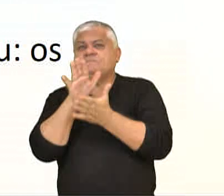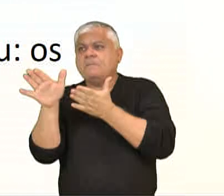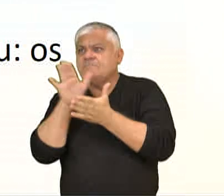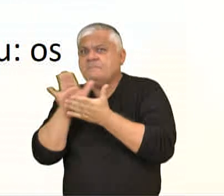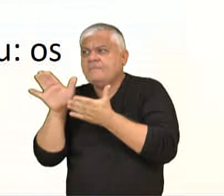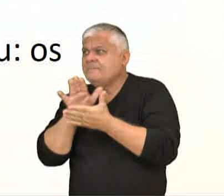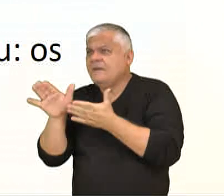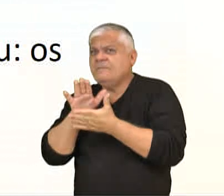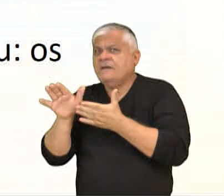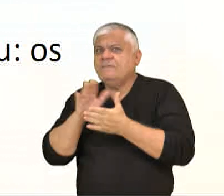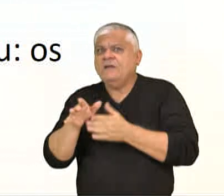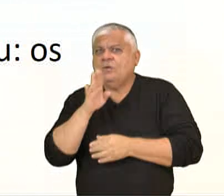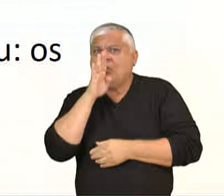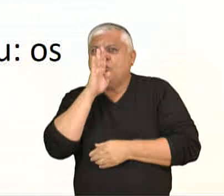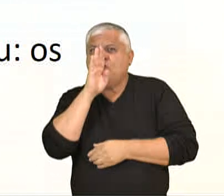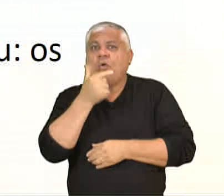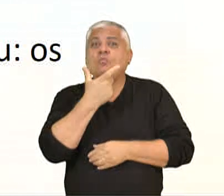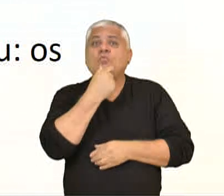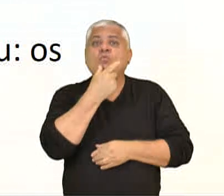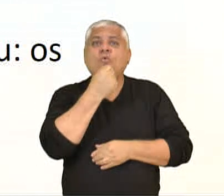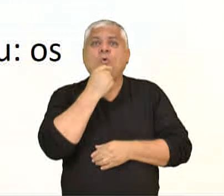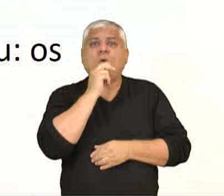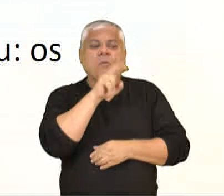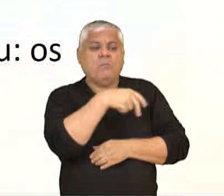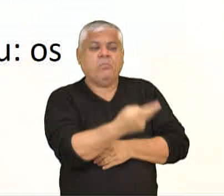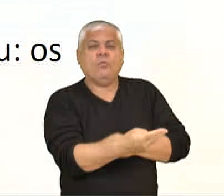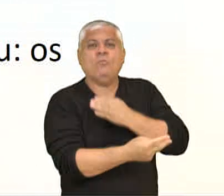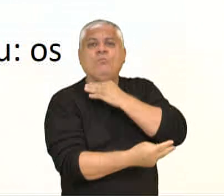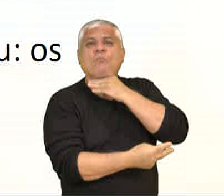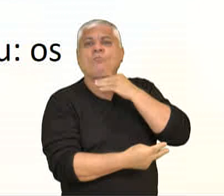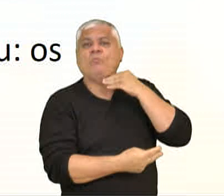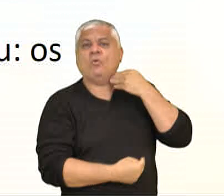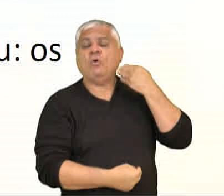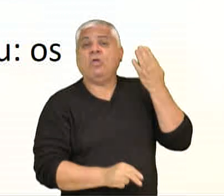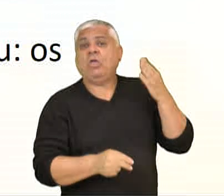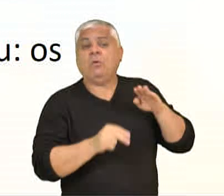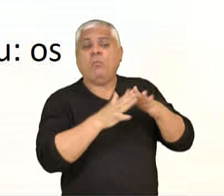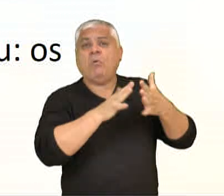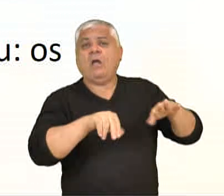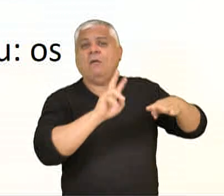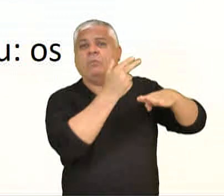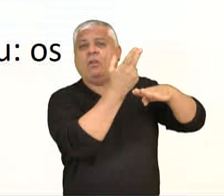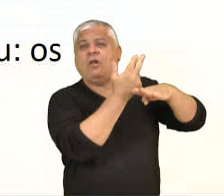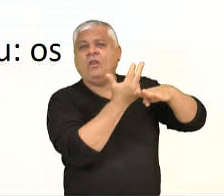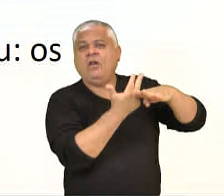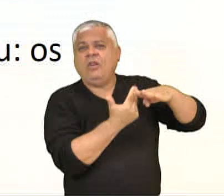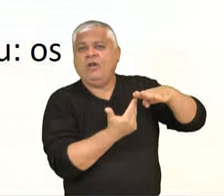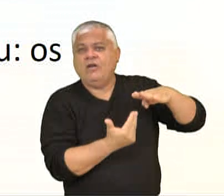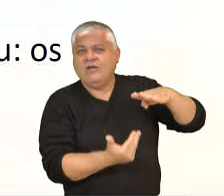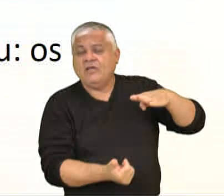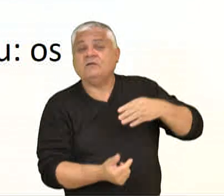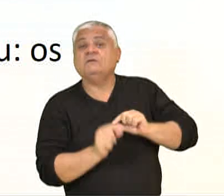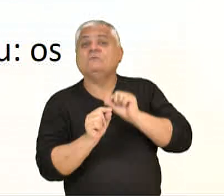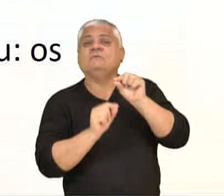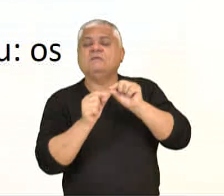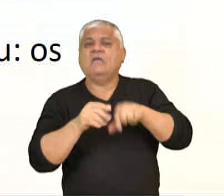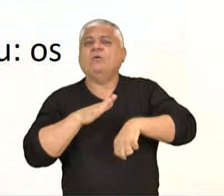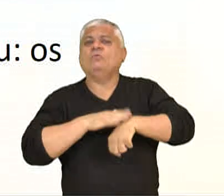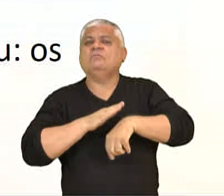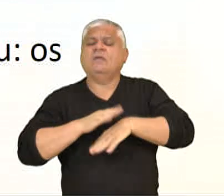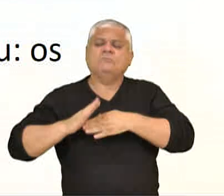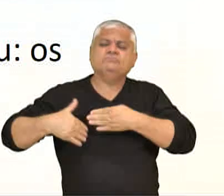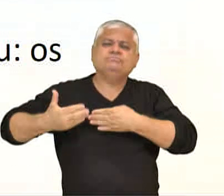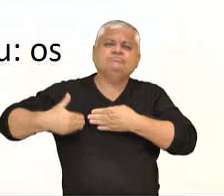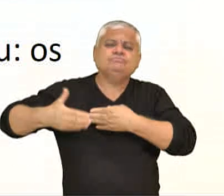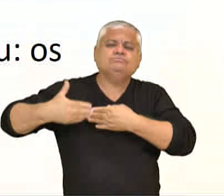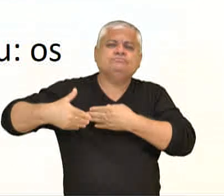providência apraz, o marido faleceu afogado ou de tifo, o tempo é engenhoso. Soube-o